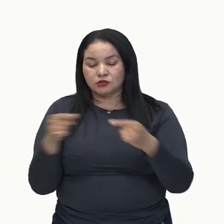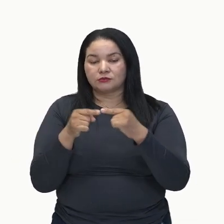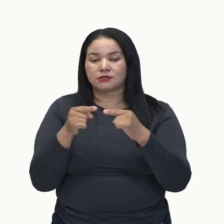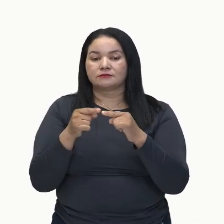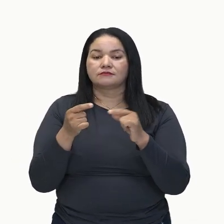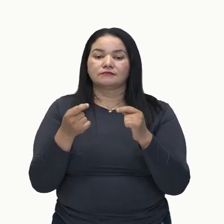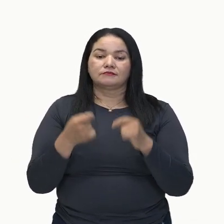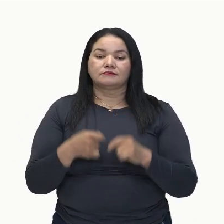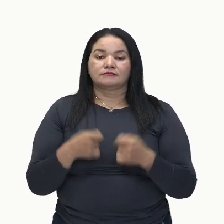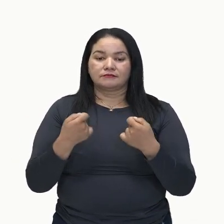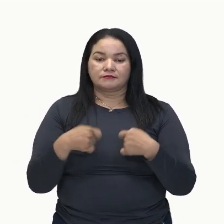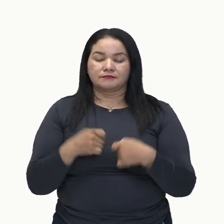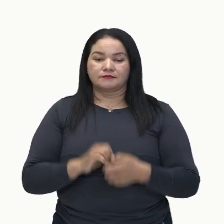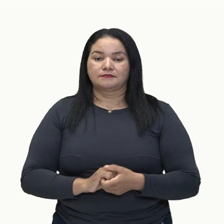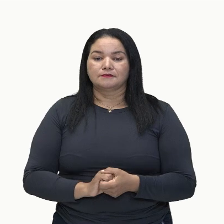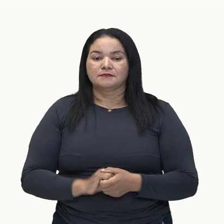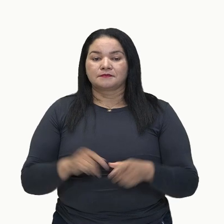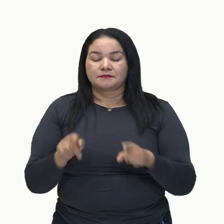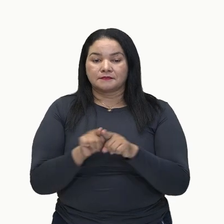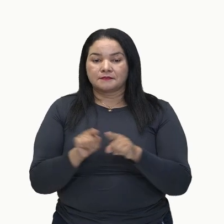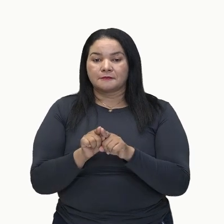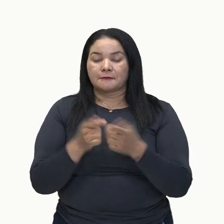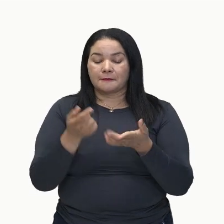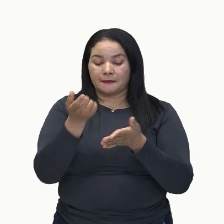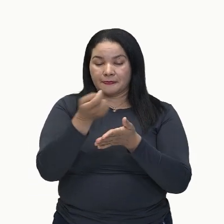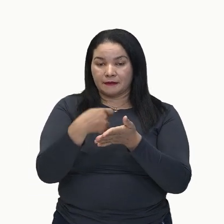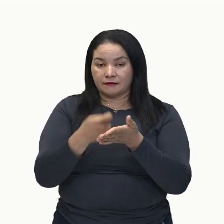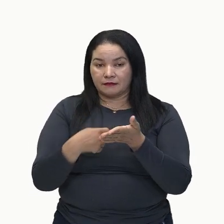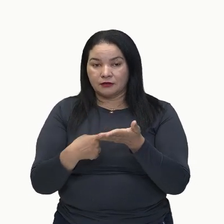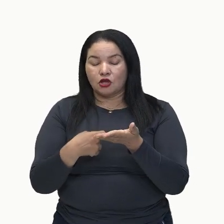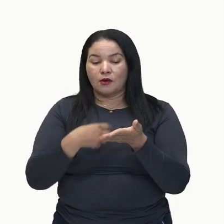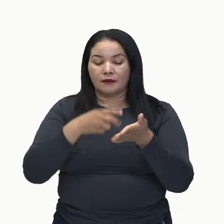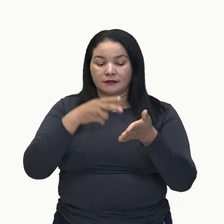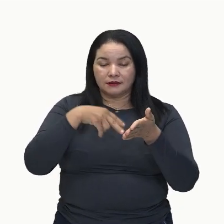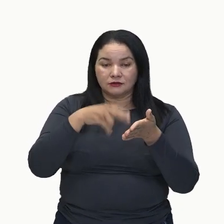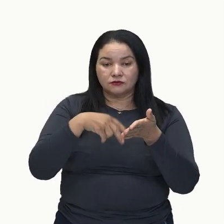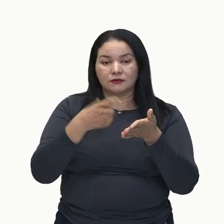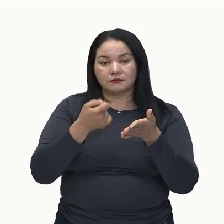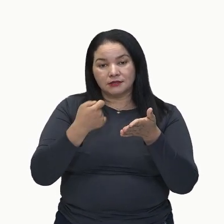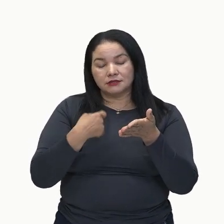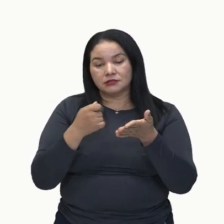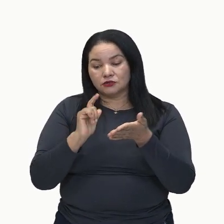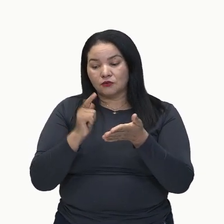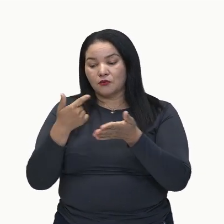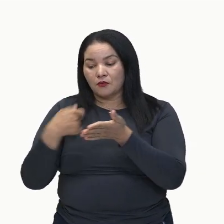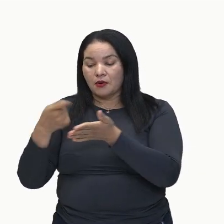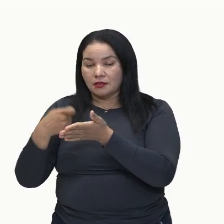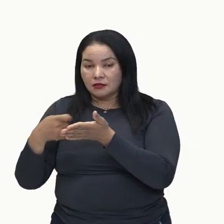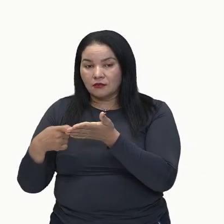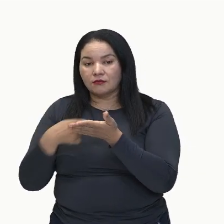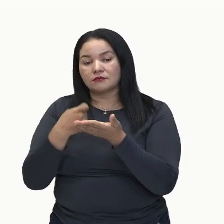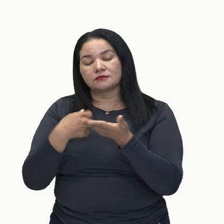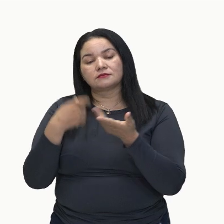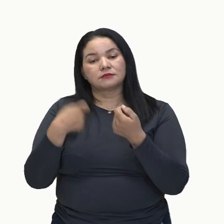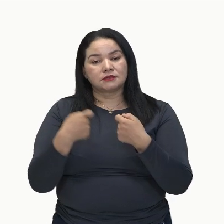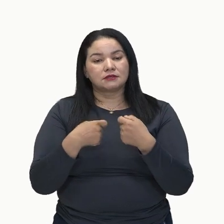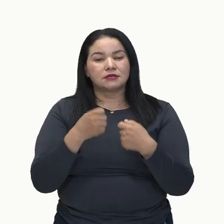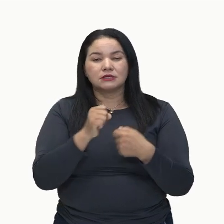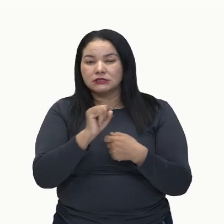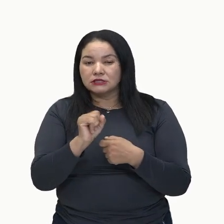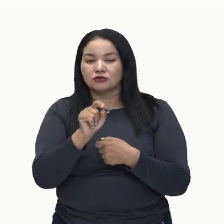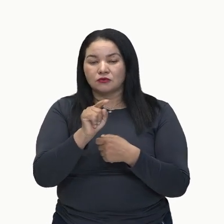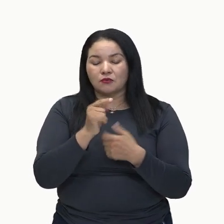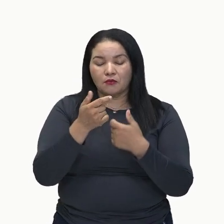no texto original durante os processos de leitura. Então, se você está precisando, por exemplo, estudar para uma prova, e você tem